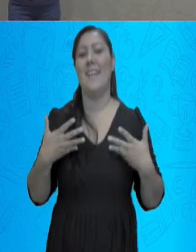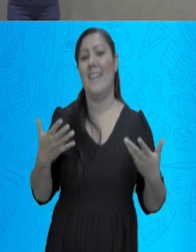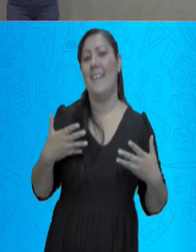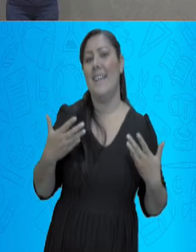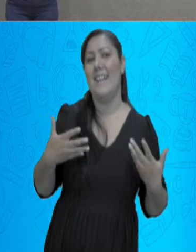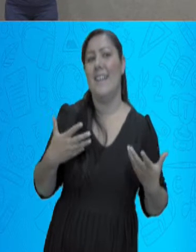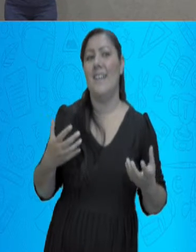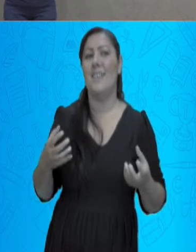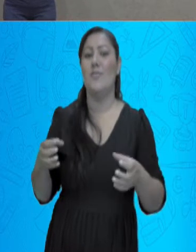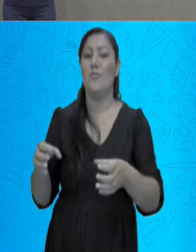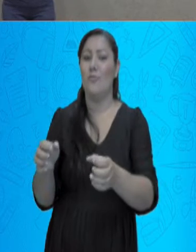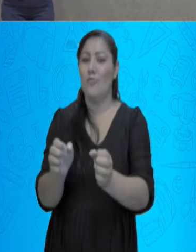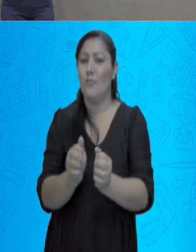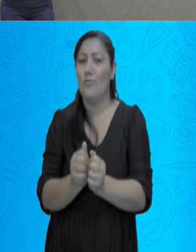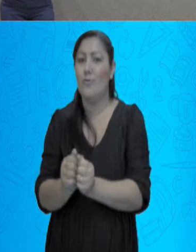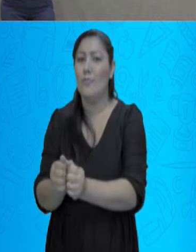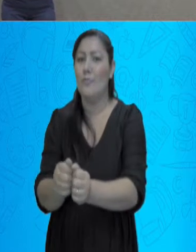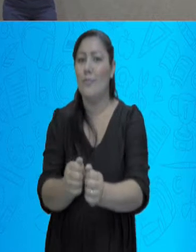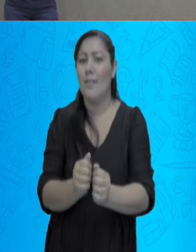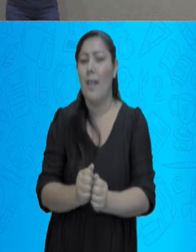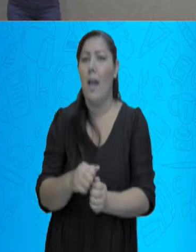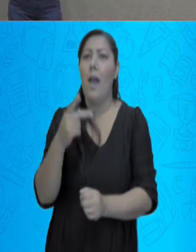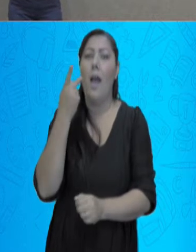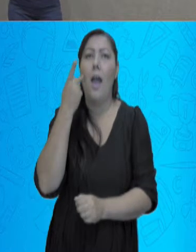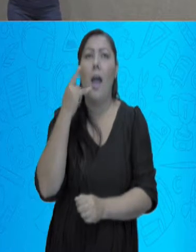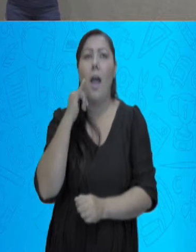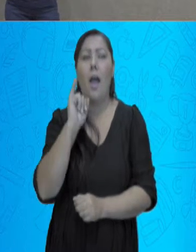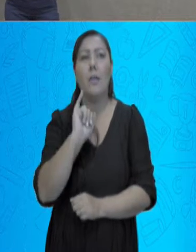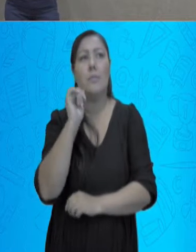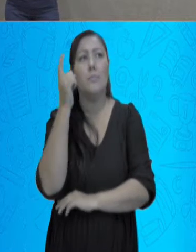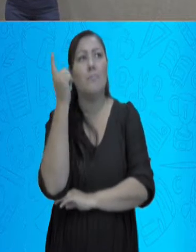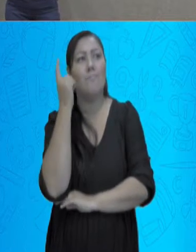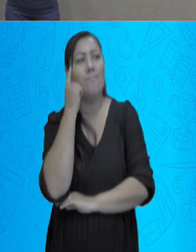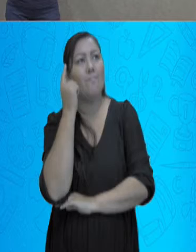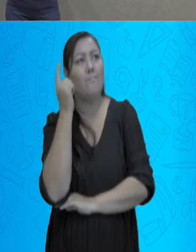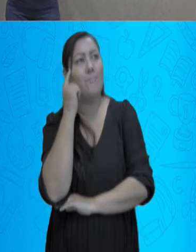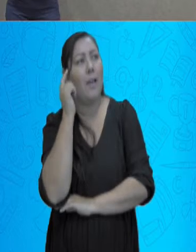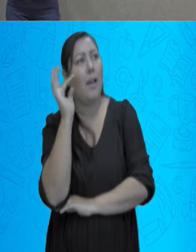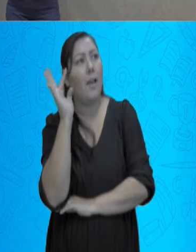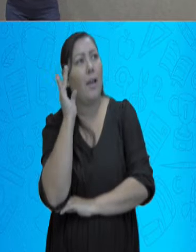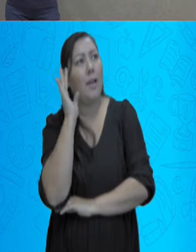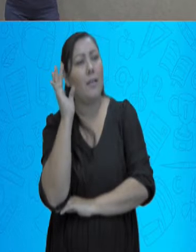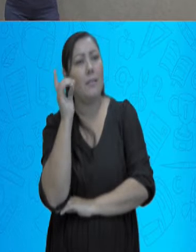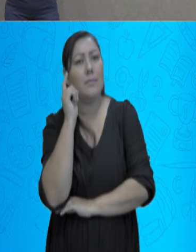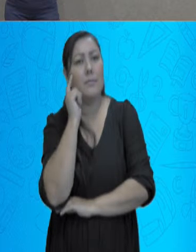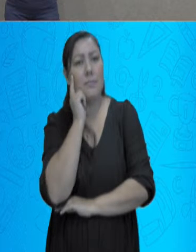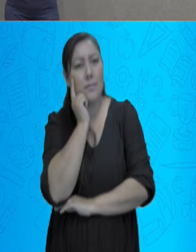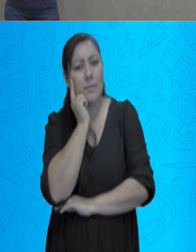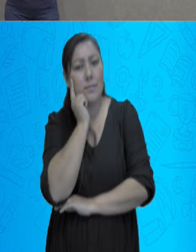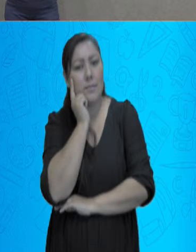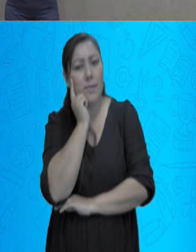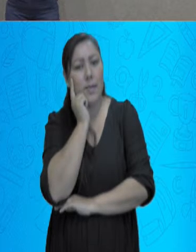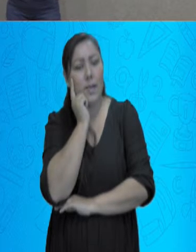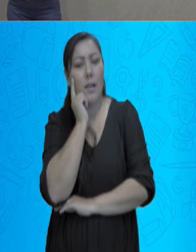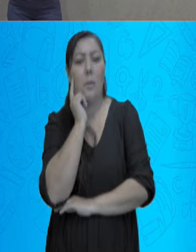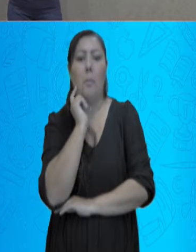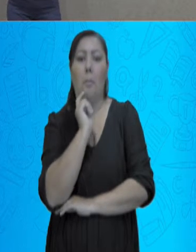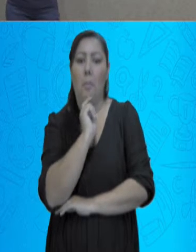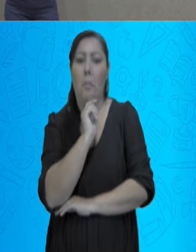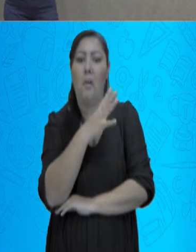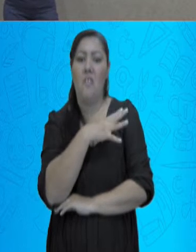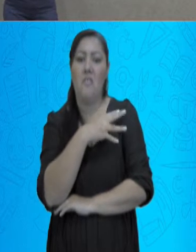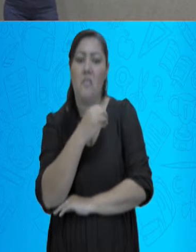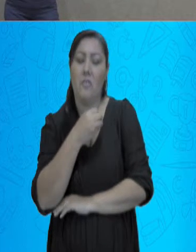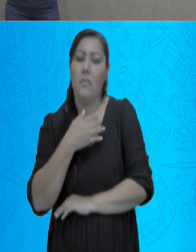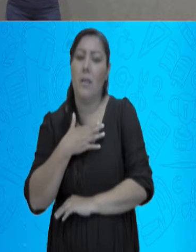automaticamente os pais que estão observando esse cartaz, eles vão se deslumbrar, eles ficam admirados,